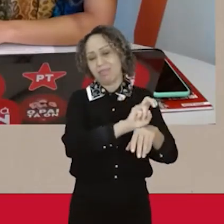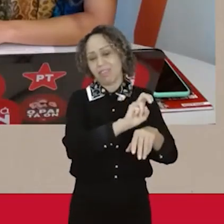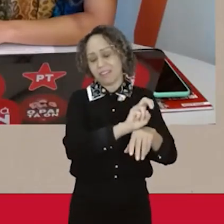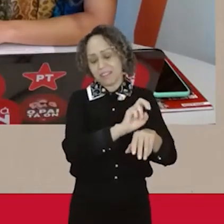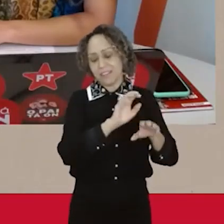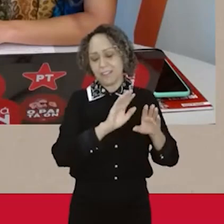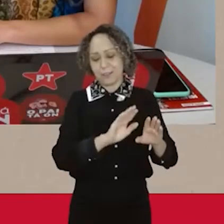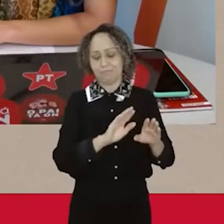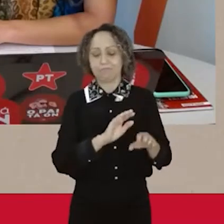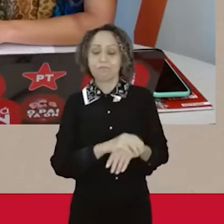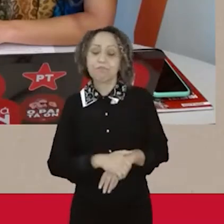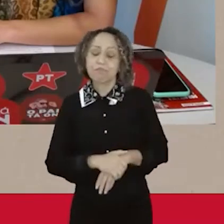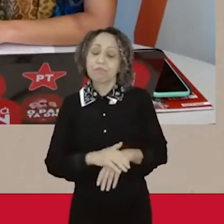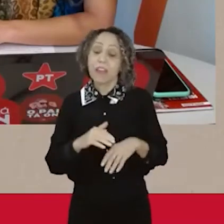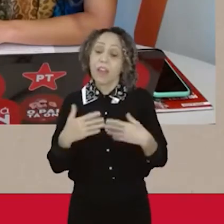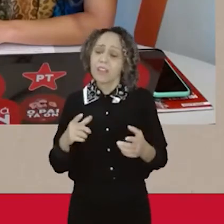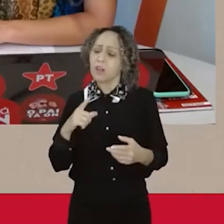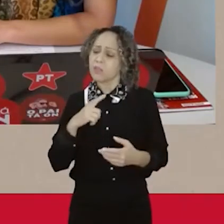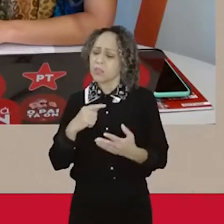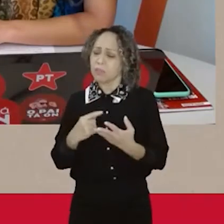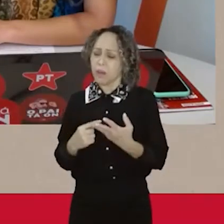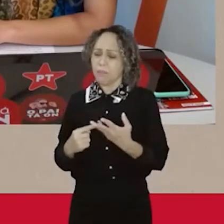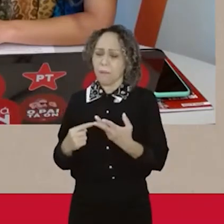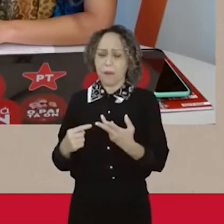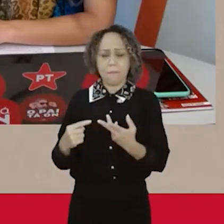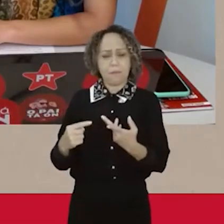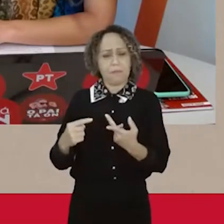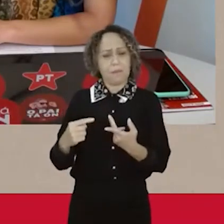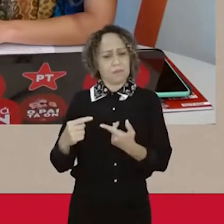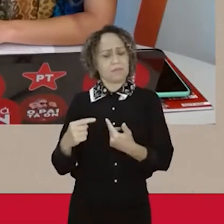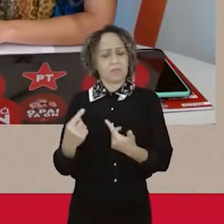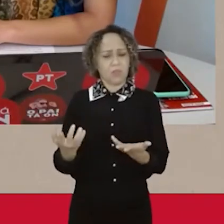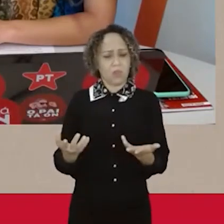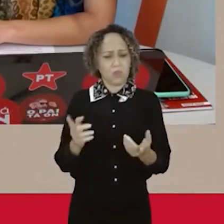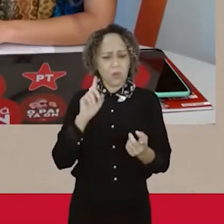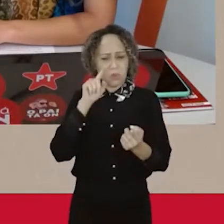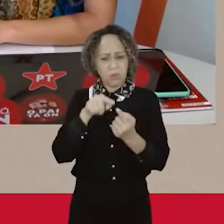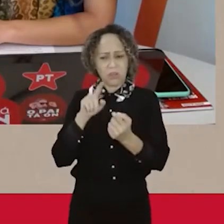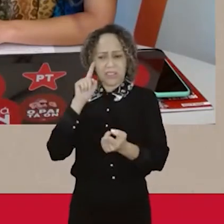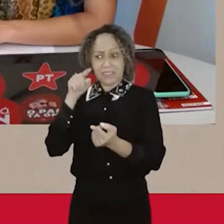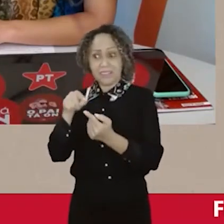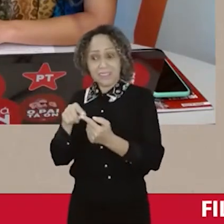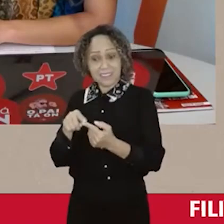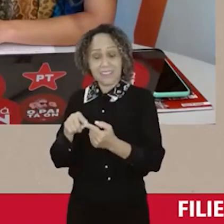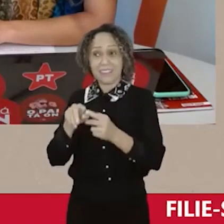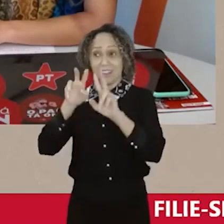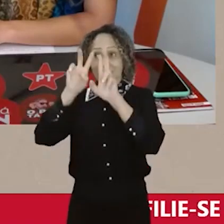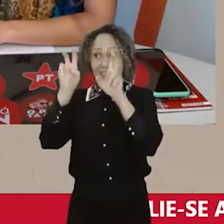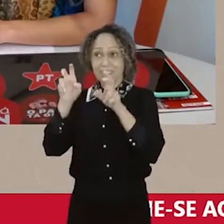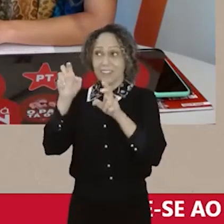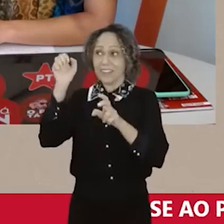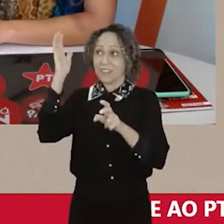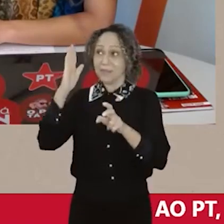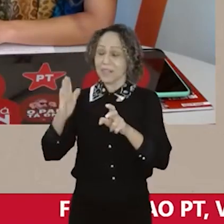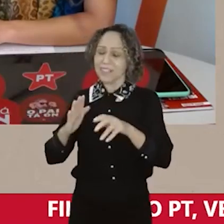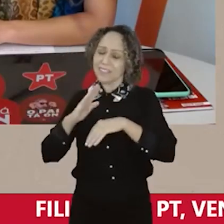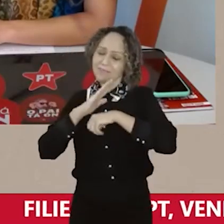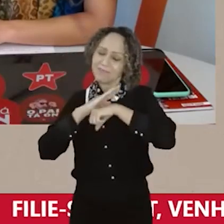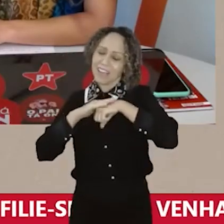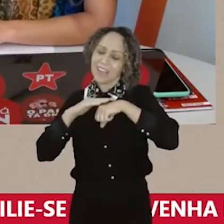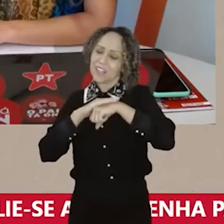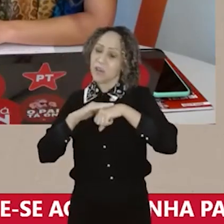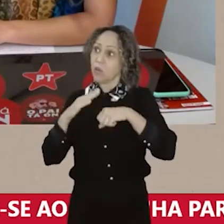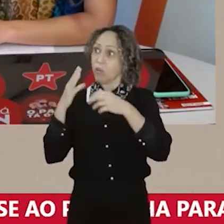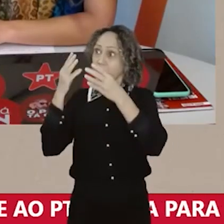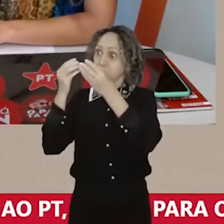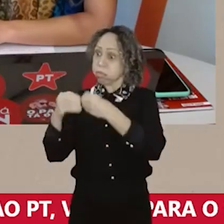Então, tinha toda uma construção junto com o Bolsa Família, que era o Brasil Carinhoso, que também foi extinta. Amanda, pouca gente